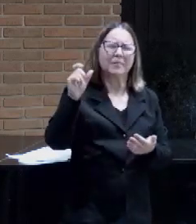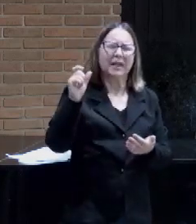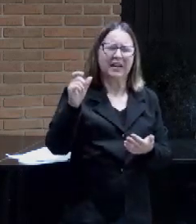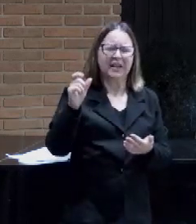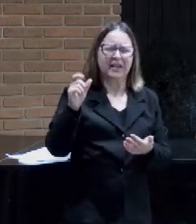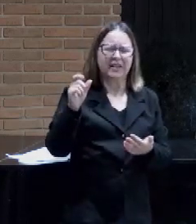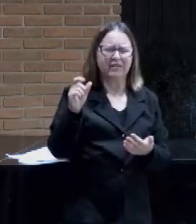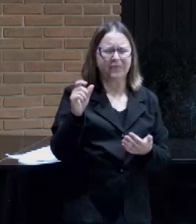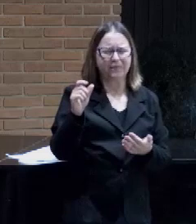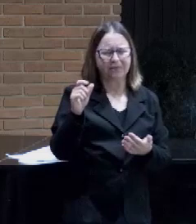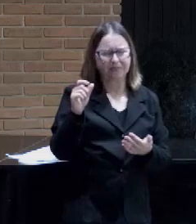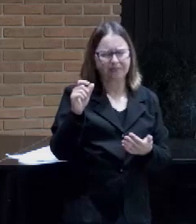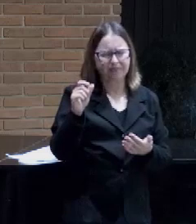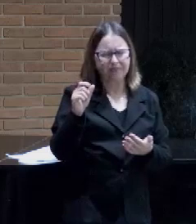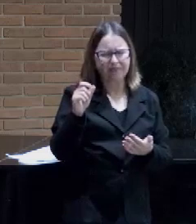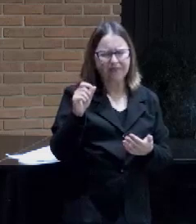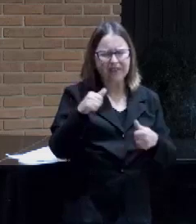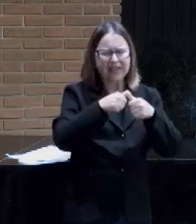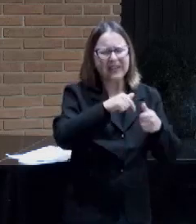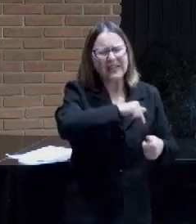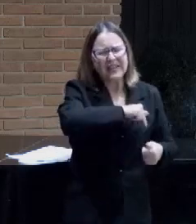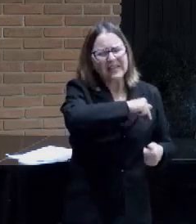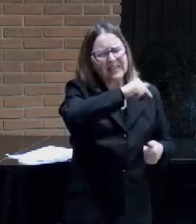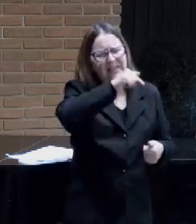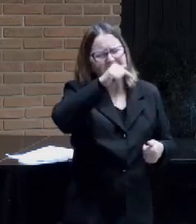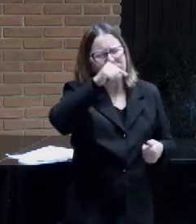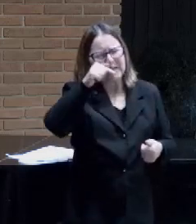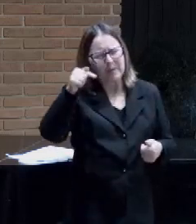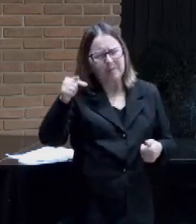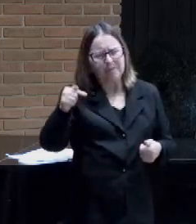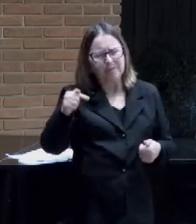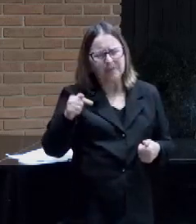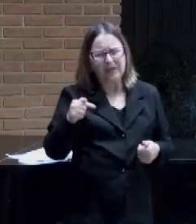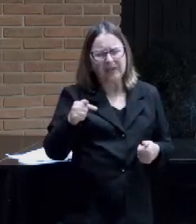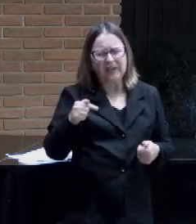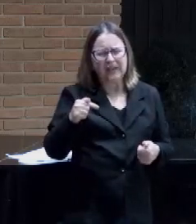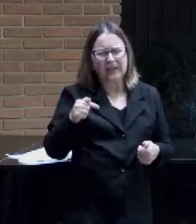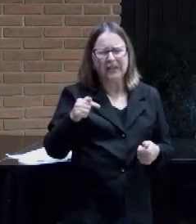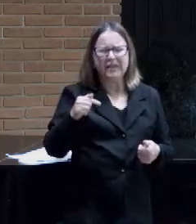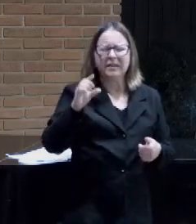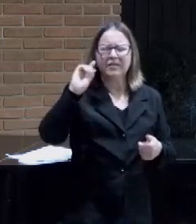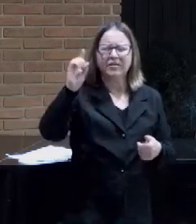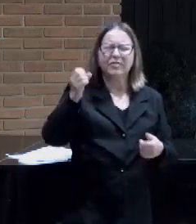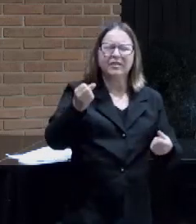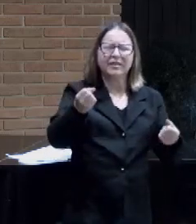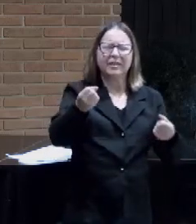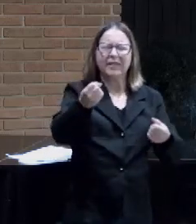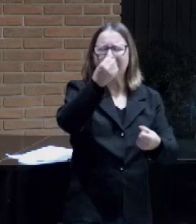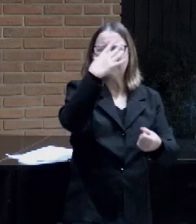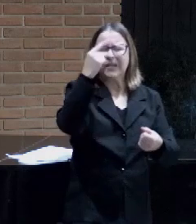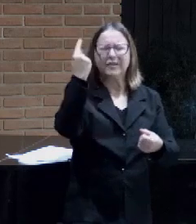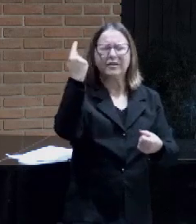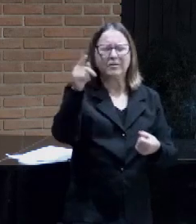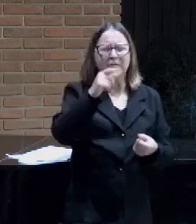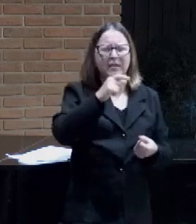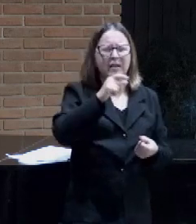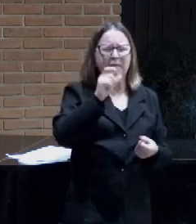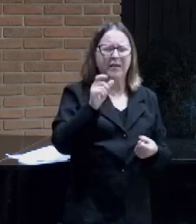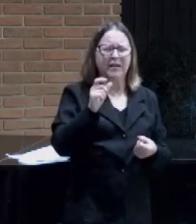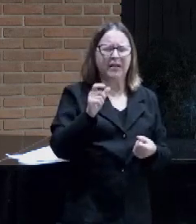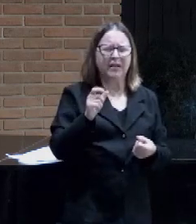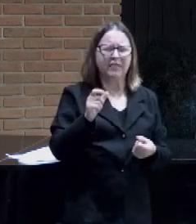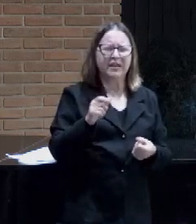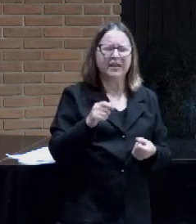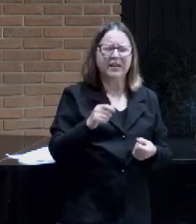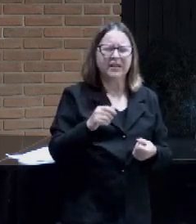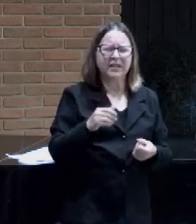nós durante a semana inteira, Pai. Nos dê oportunidade também de pregar o Teu precioso e santo Evangelho, que pessoas